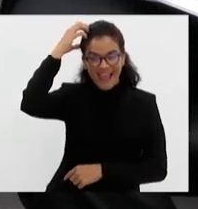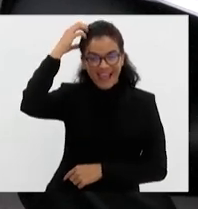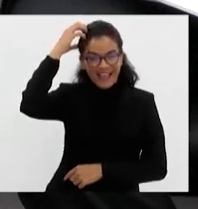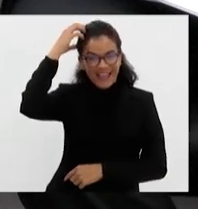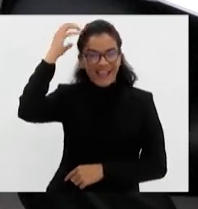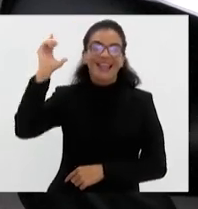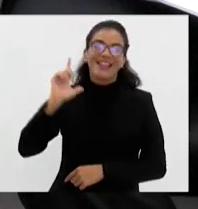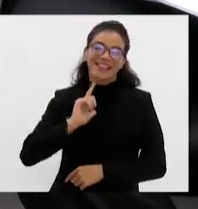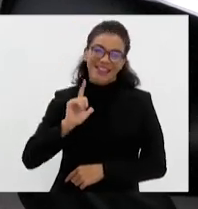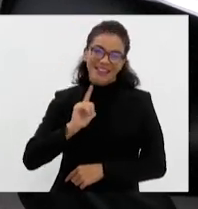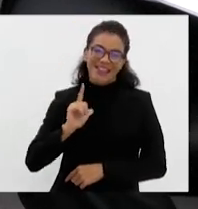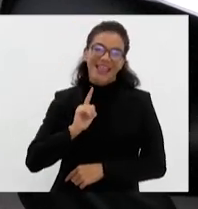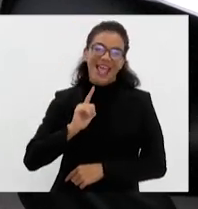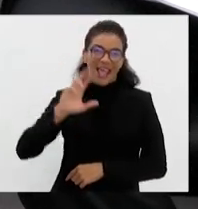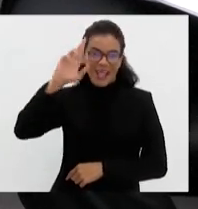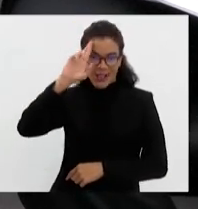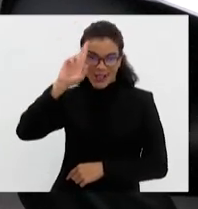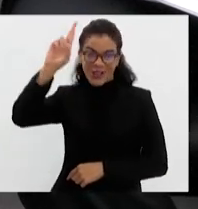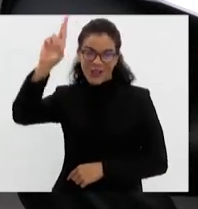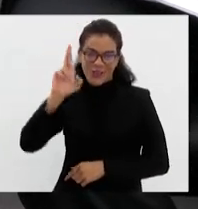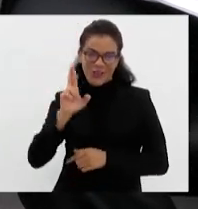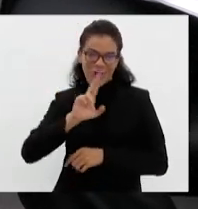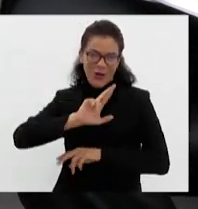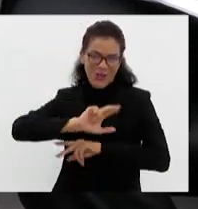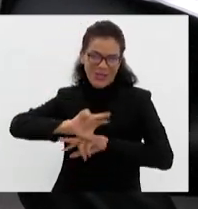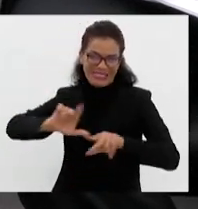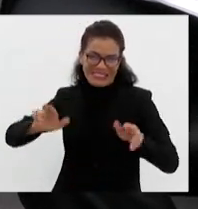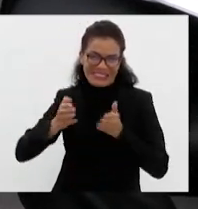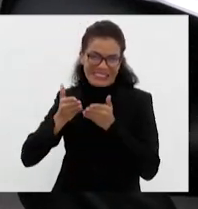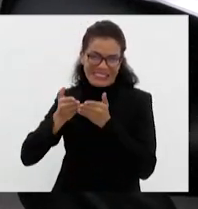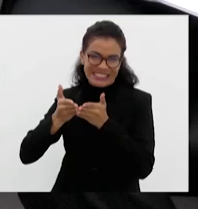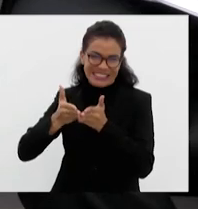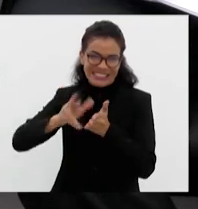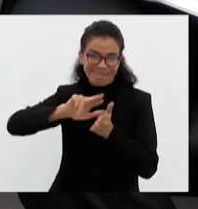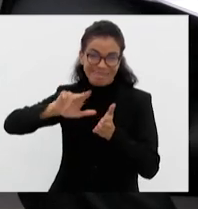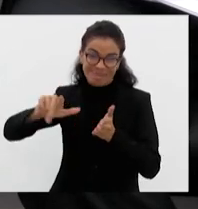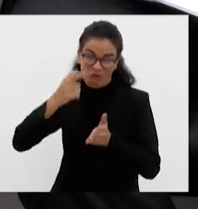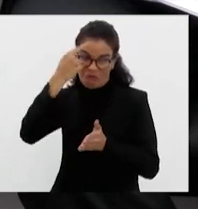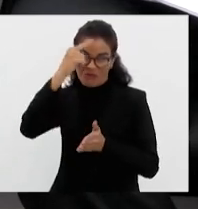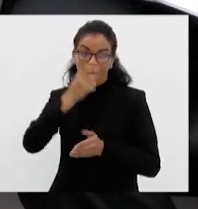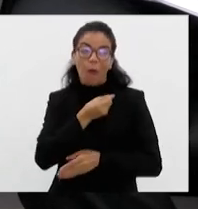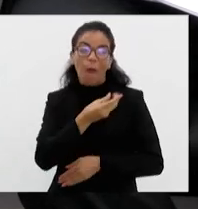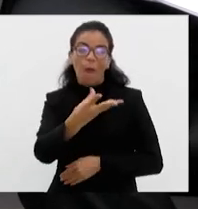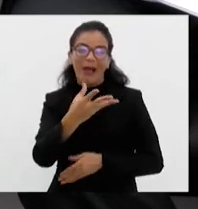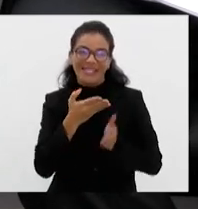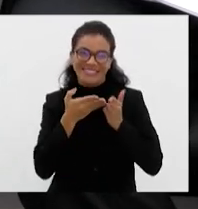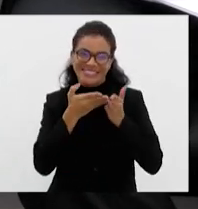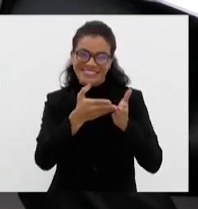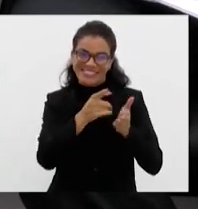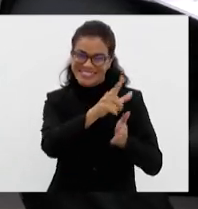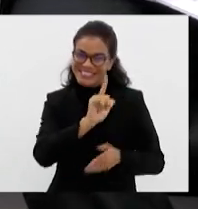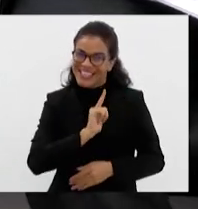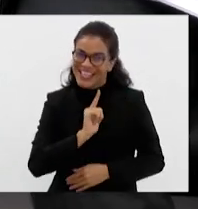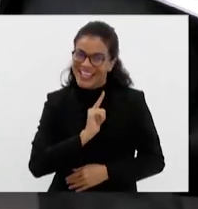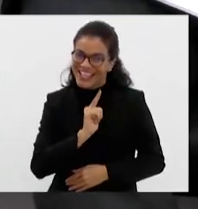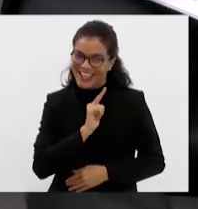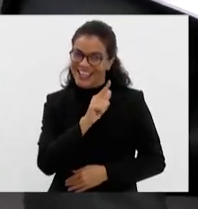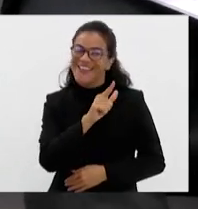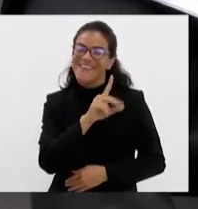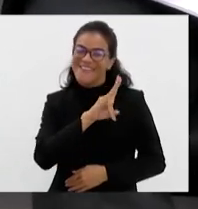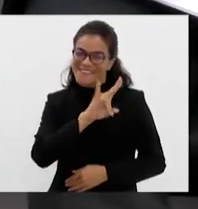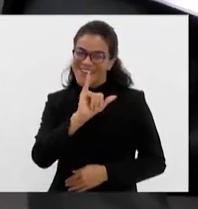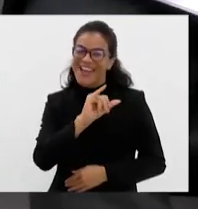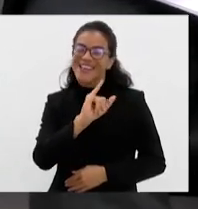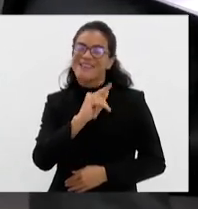tem proprietários de muitas embarcações, eu não sei nem quantas ela tem. E eu estou mais sorrindo ainda, porque vai cair IPVA